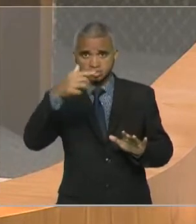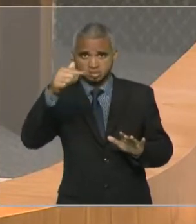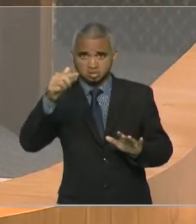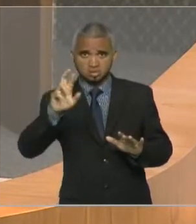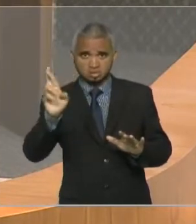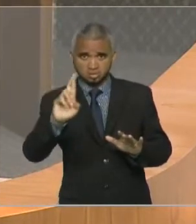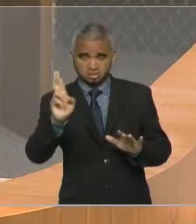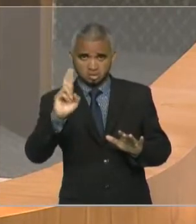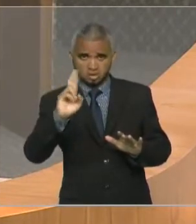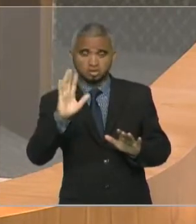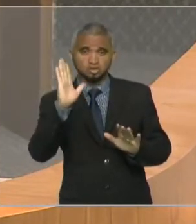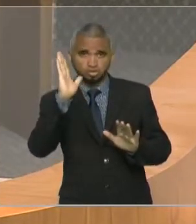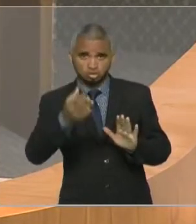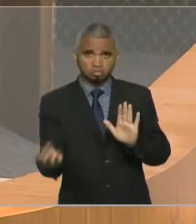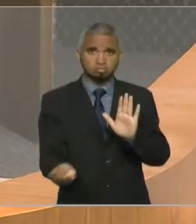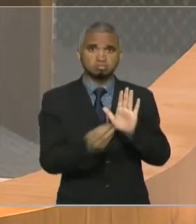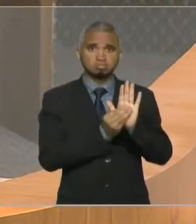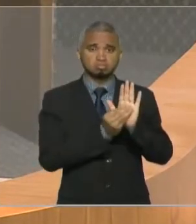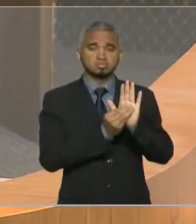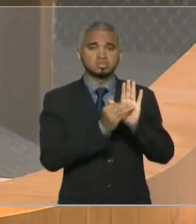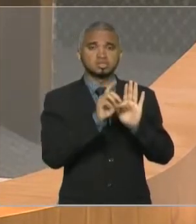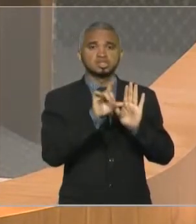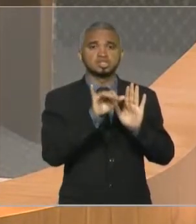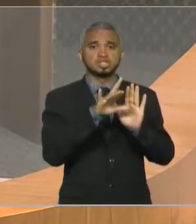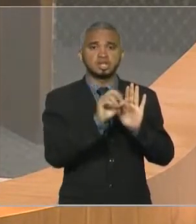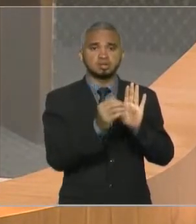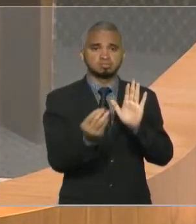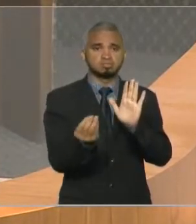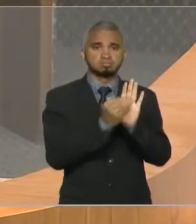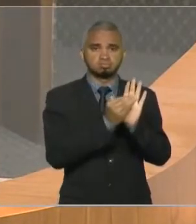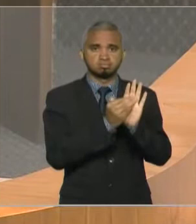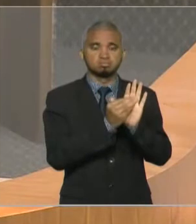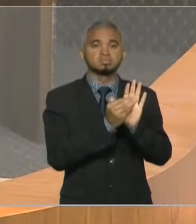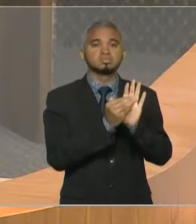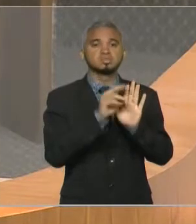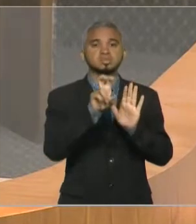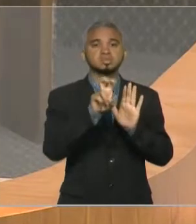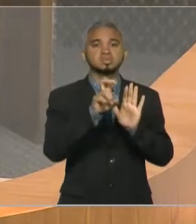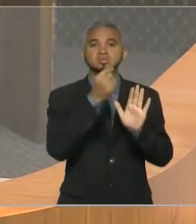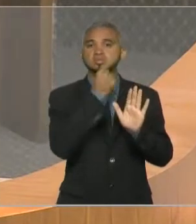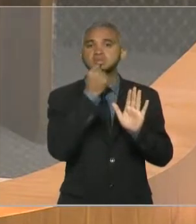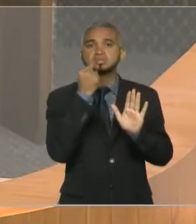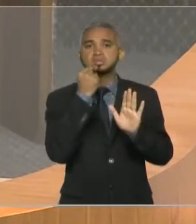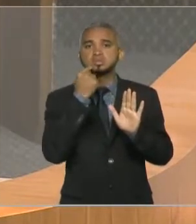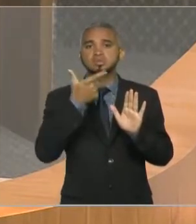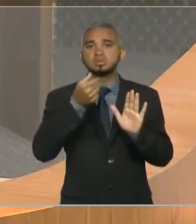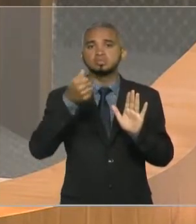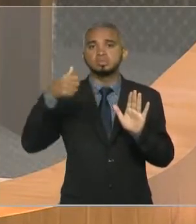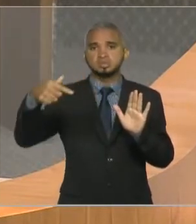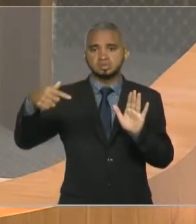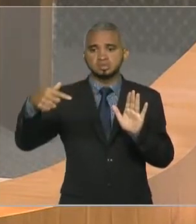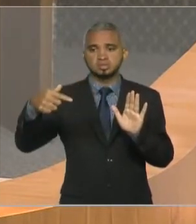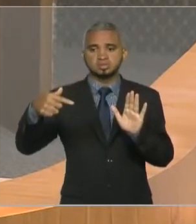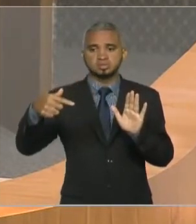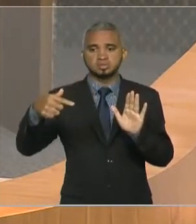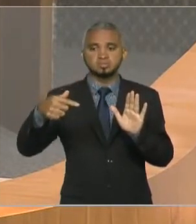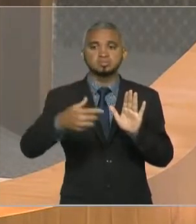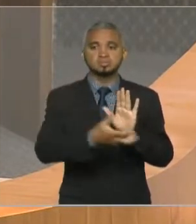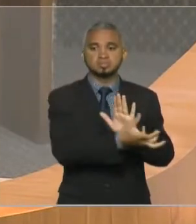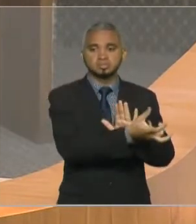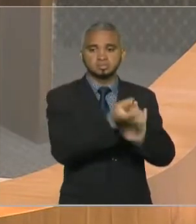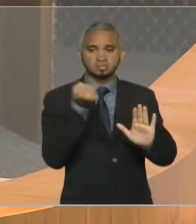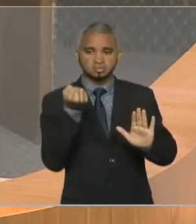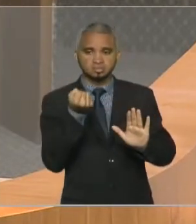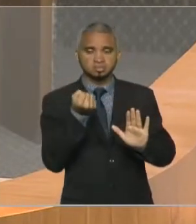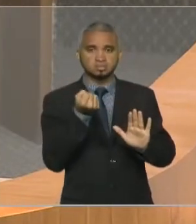32.994.147, publicado no Diário Oficial do Poder Executivo em 5 de setembro de 2017, remanejando recursos